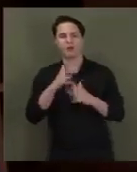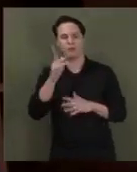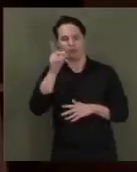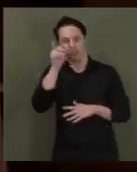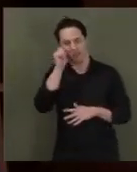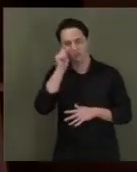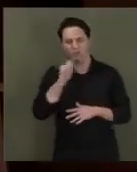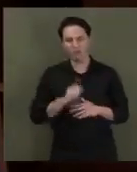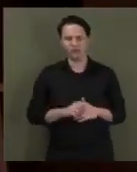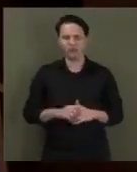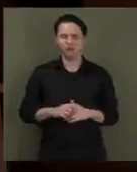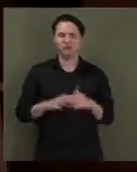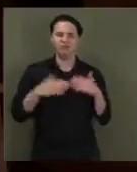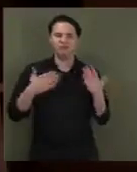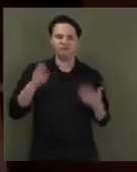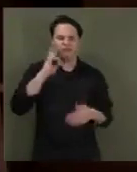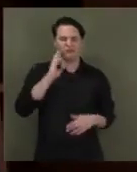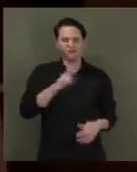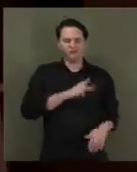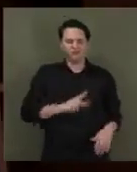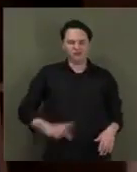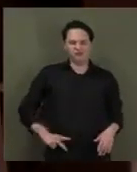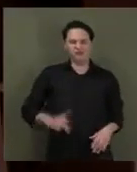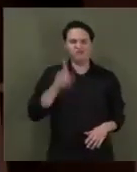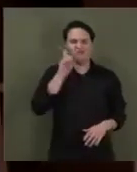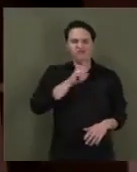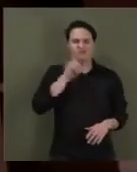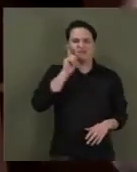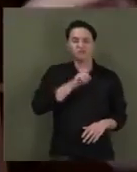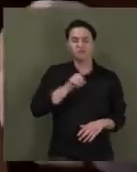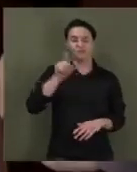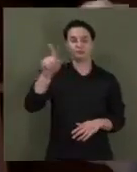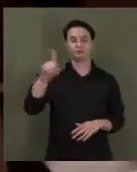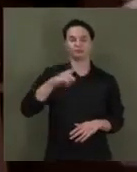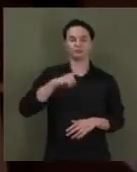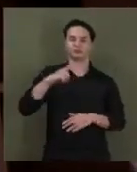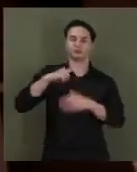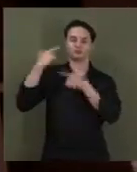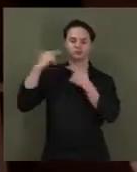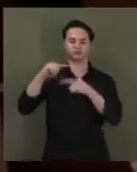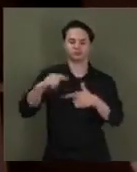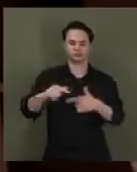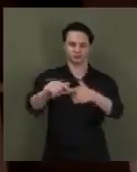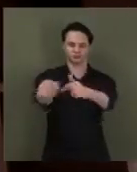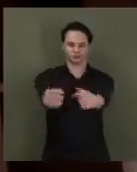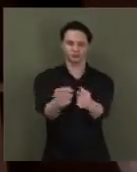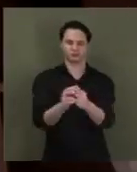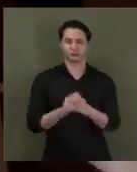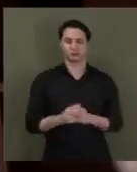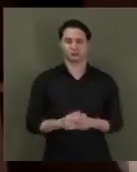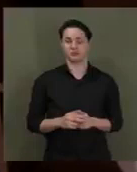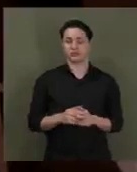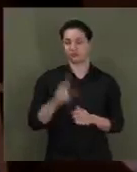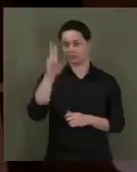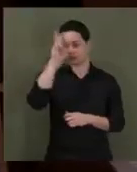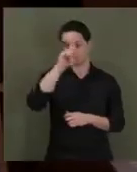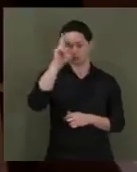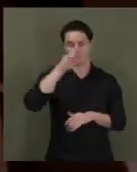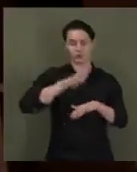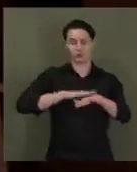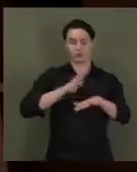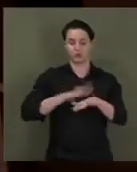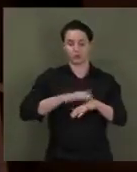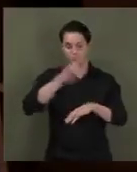presidente, os norte-americanos têm a tradição de recorrer à história quando a ordem